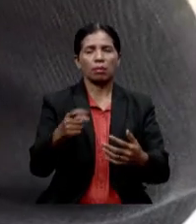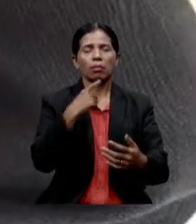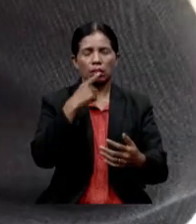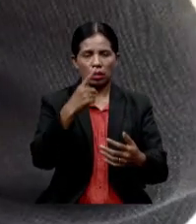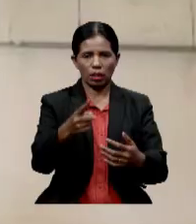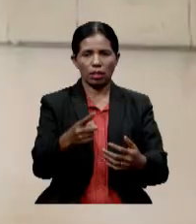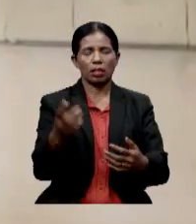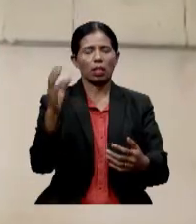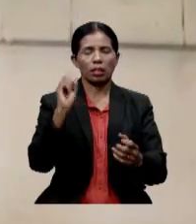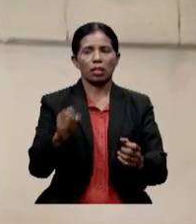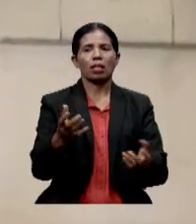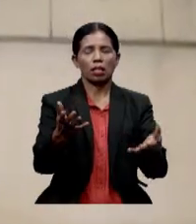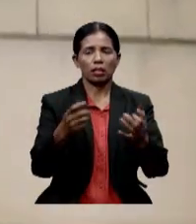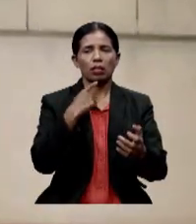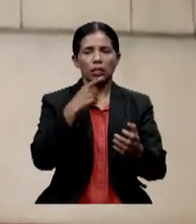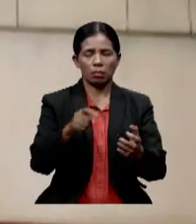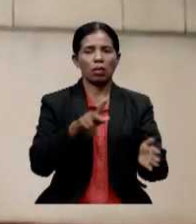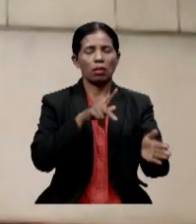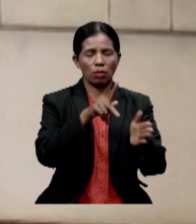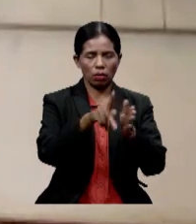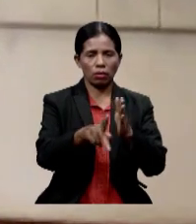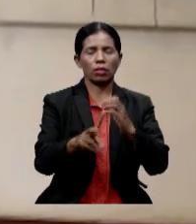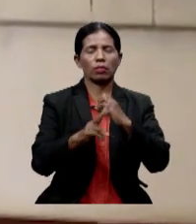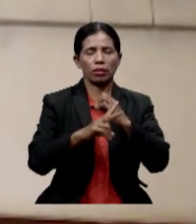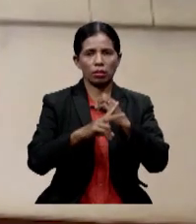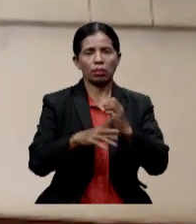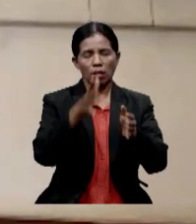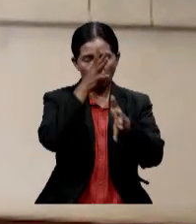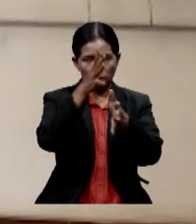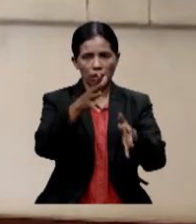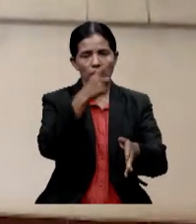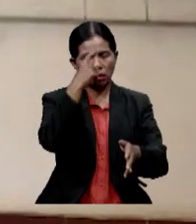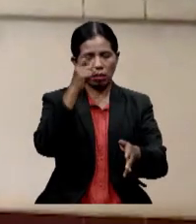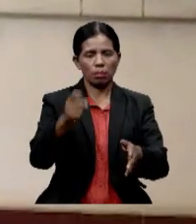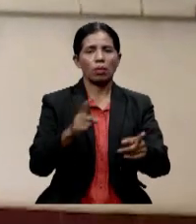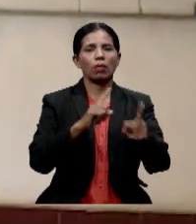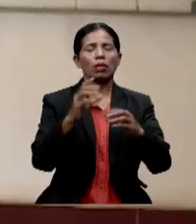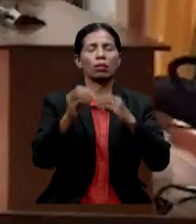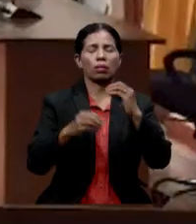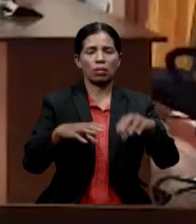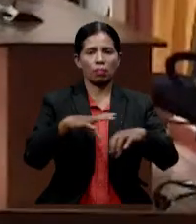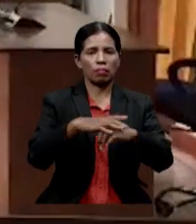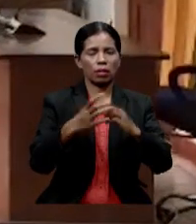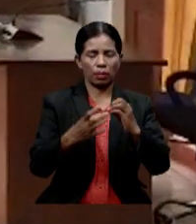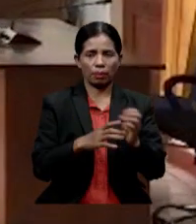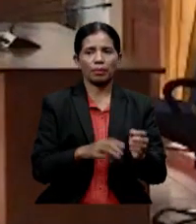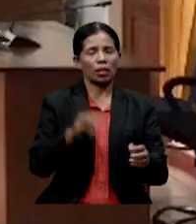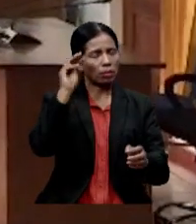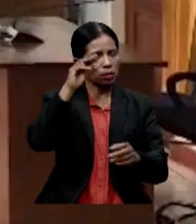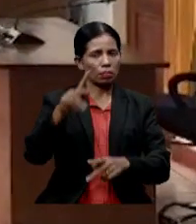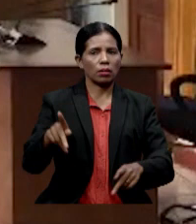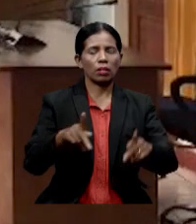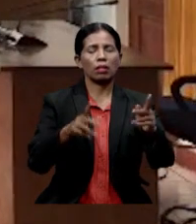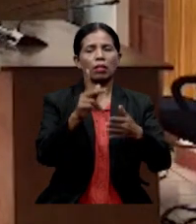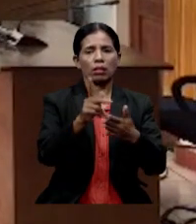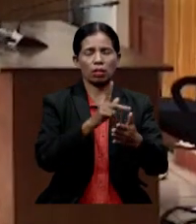o verdade catac, Arguido Duni mak ojo vítima BMI, também acesso malu con barai. Ministério Público acusa Arguido ho